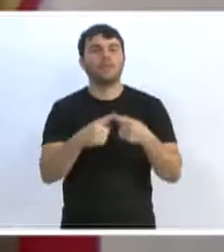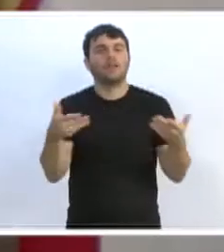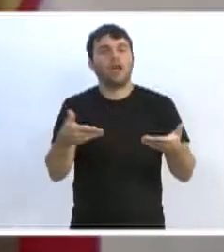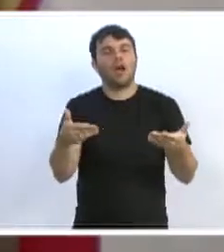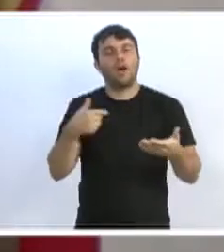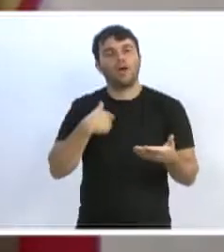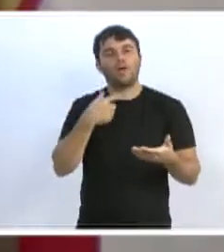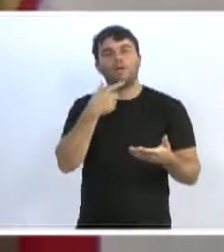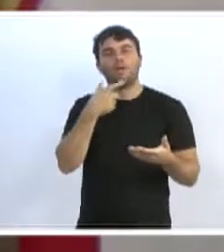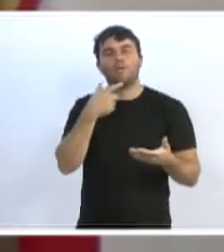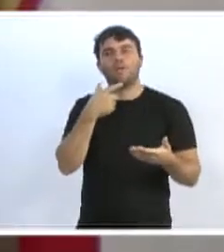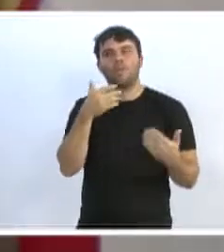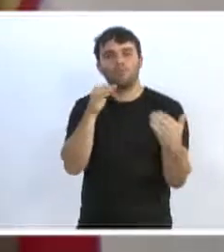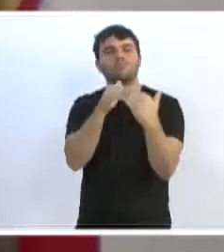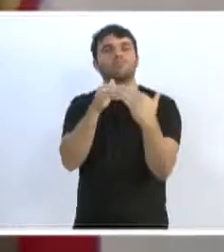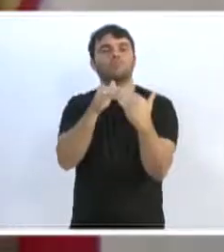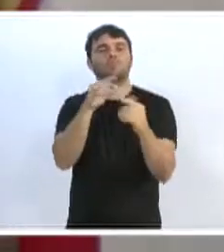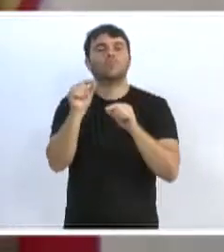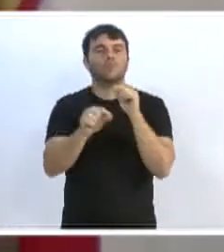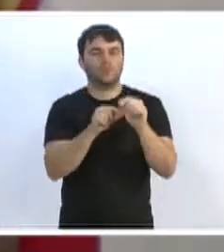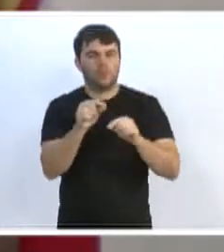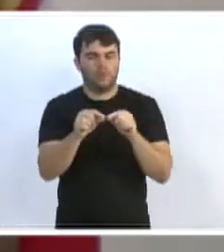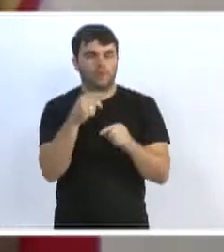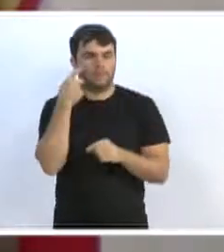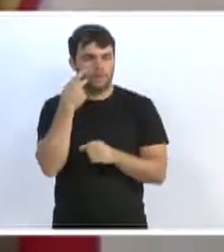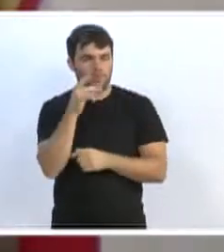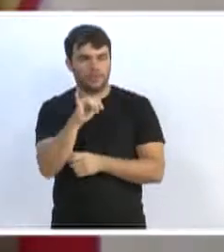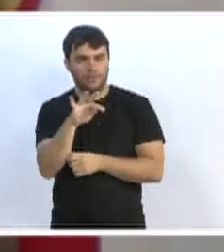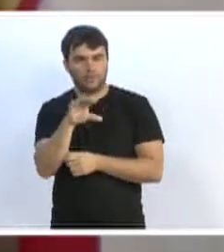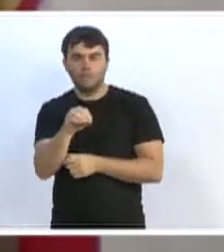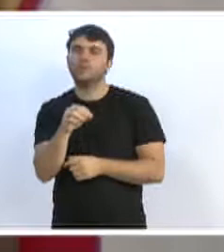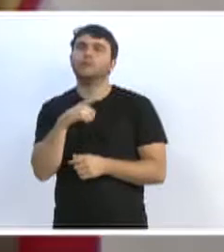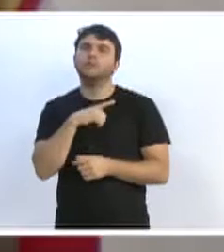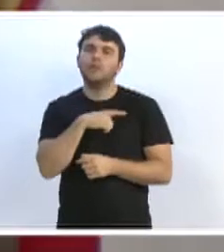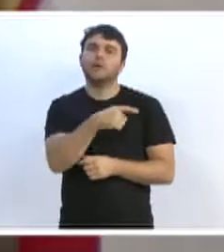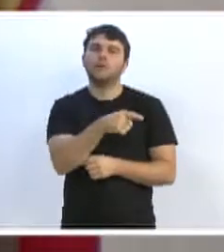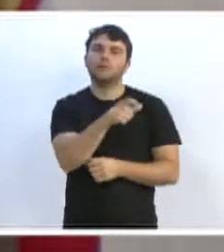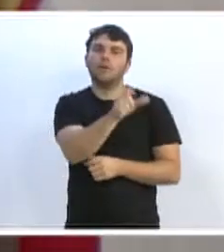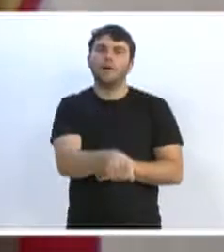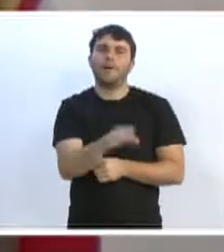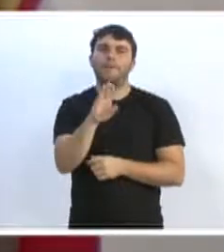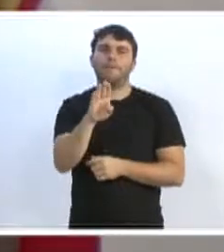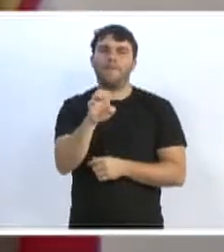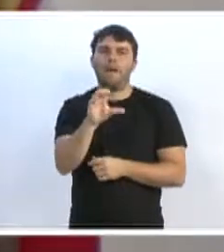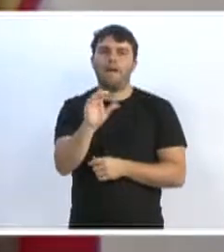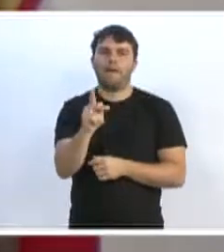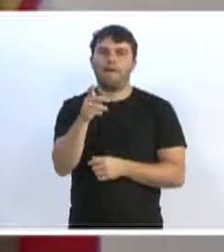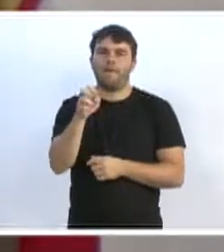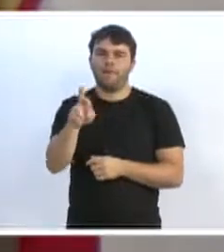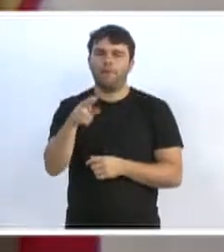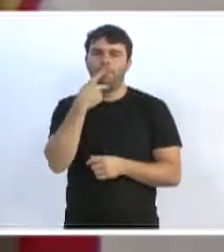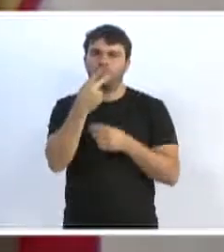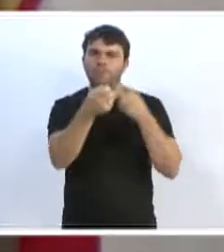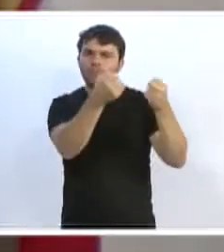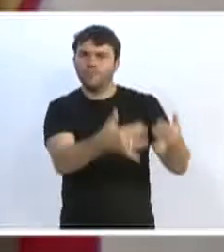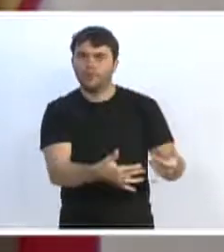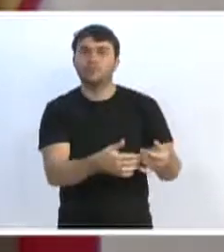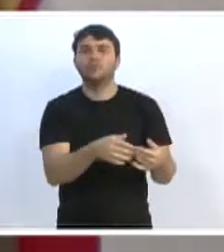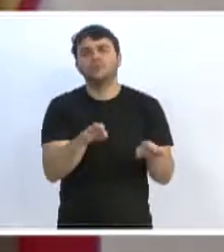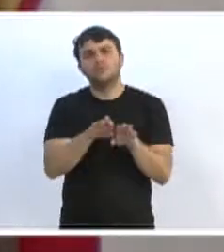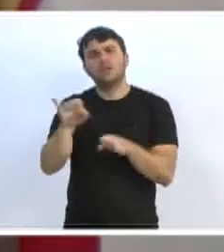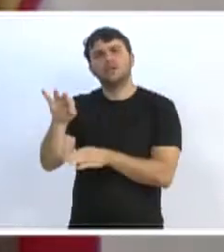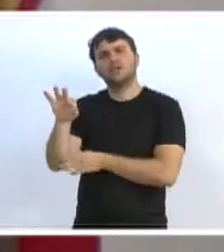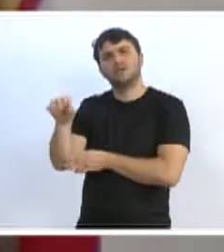vereador Ito, de uma condição, de uma situação que o vereador Beck deixou bem claro aqui, que, vereador Ito, o senhor também é um